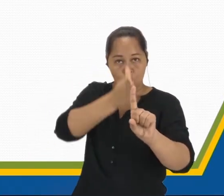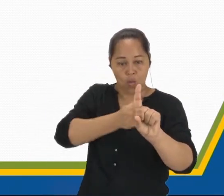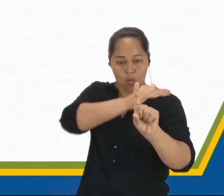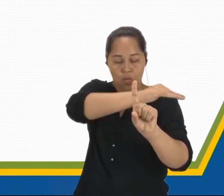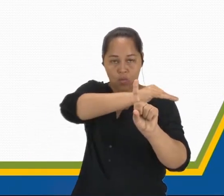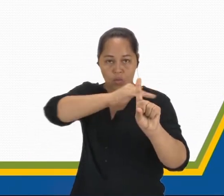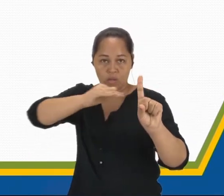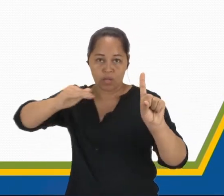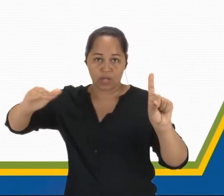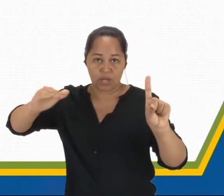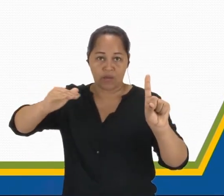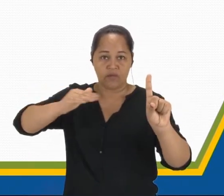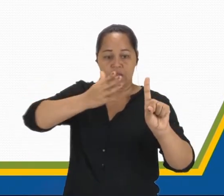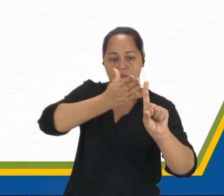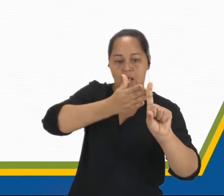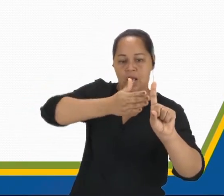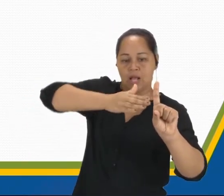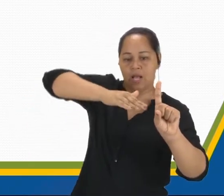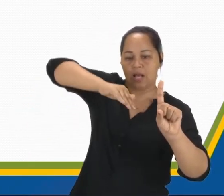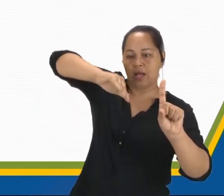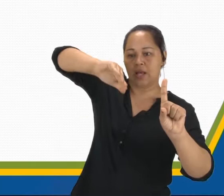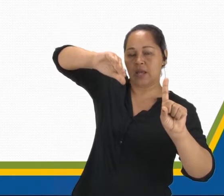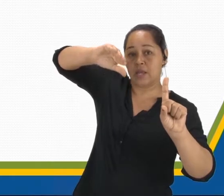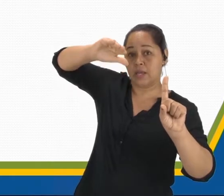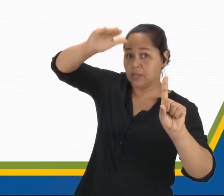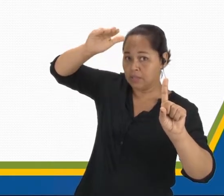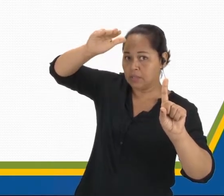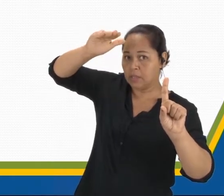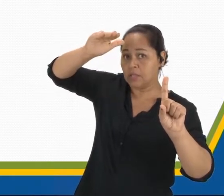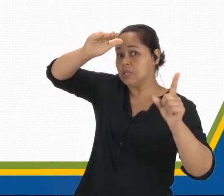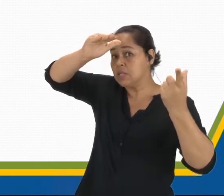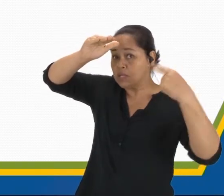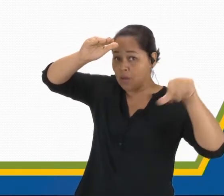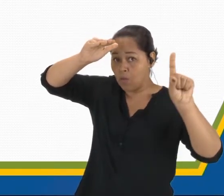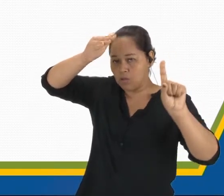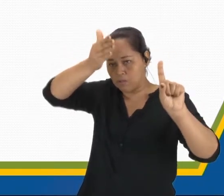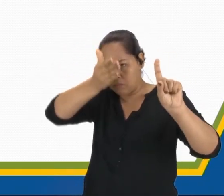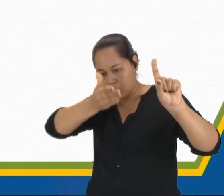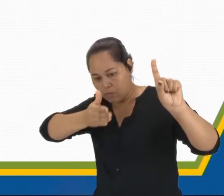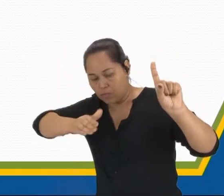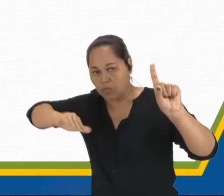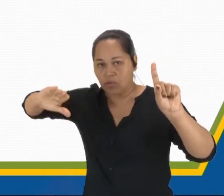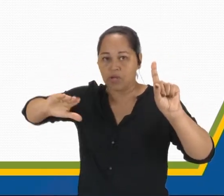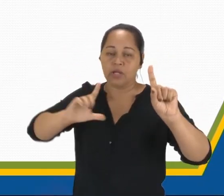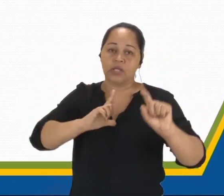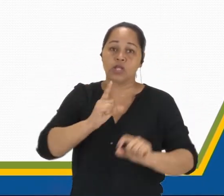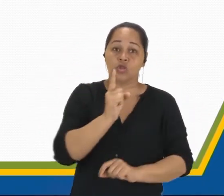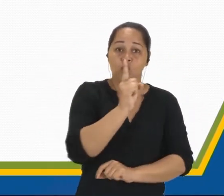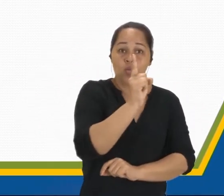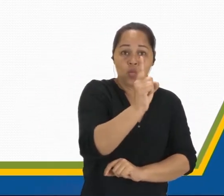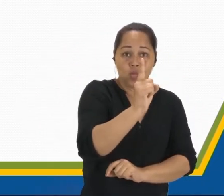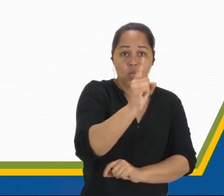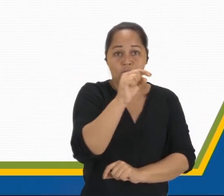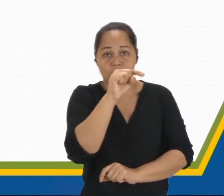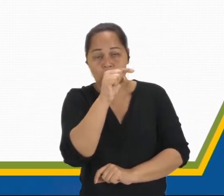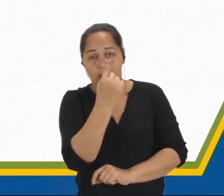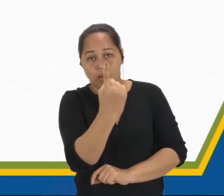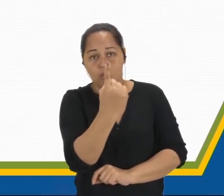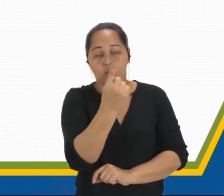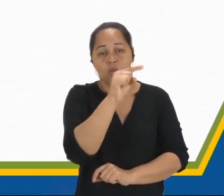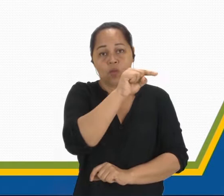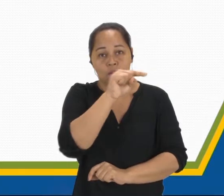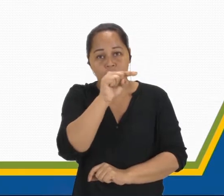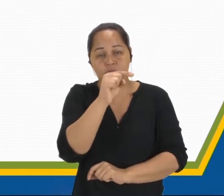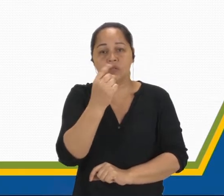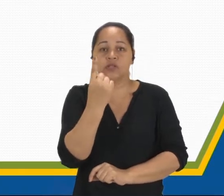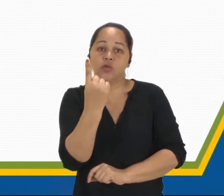alternadamente crescente e decrescente, tá? O domínio, ele vai de -1 a 1. A gente vai já mostrar isso aqui no gráfico, tá?